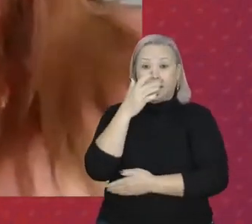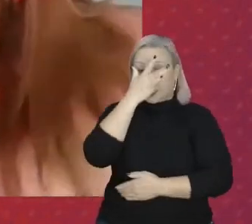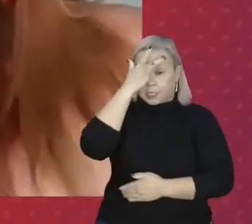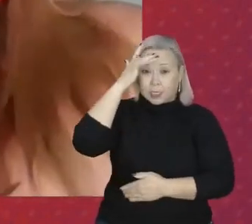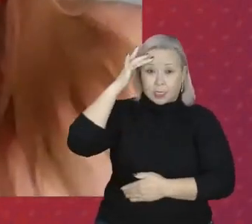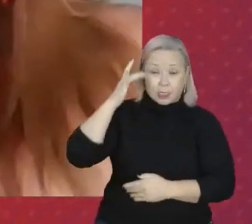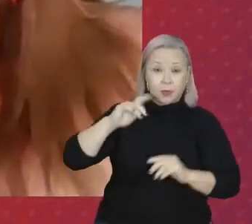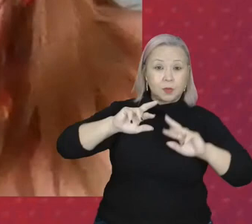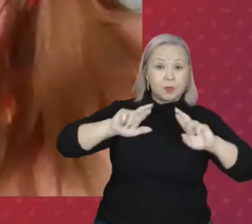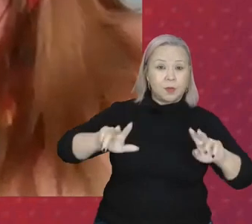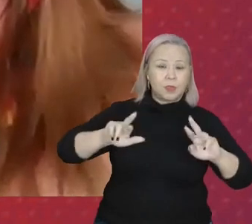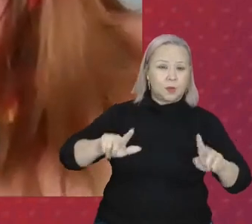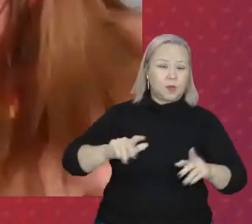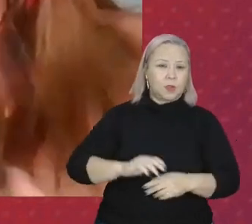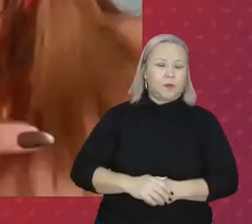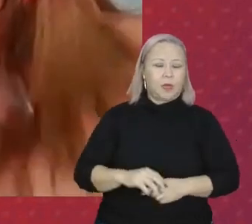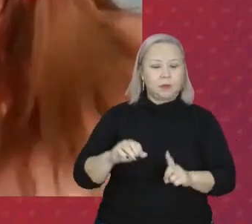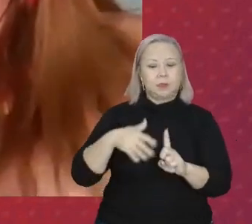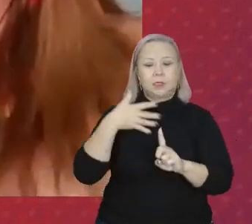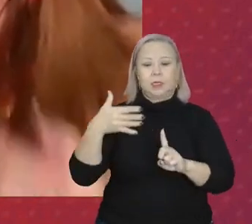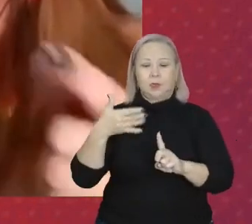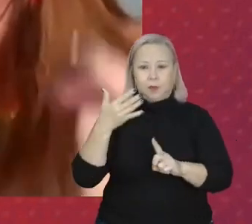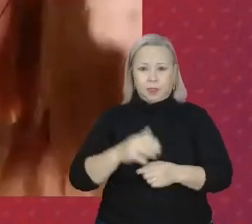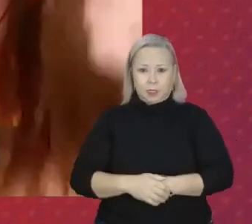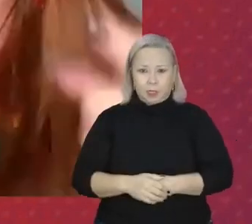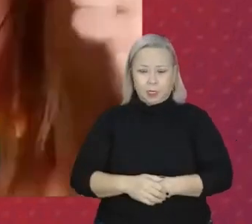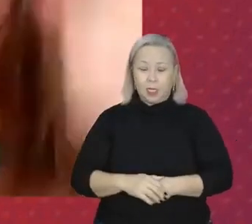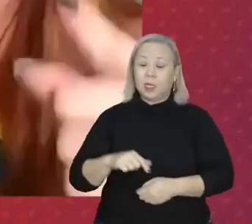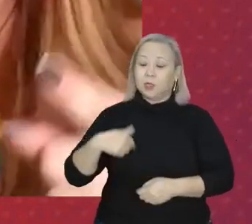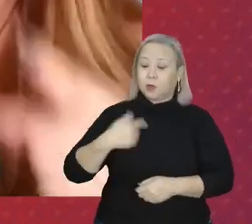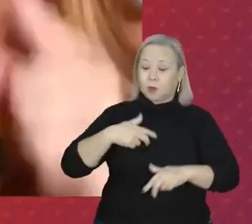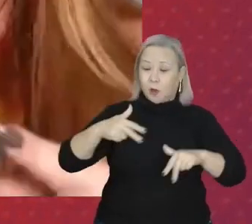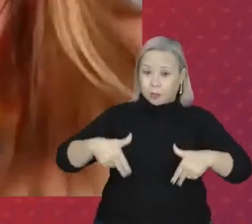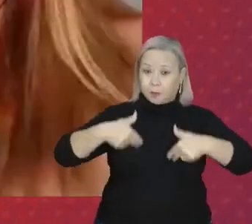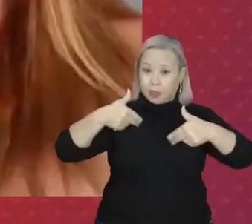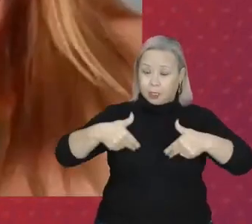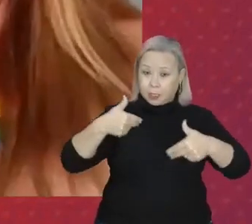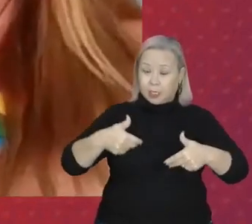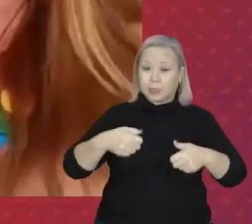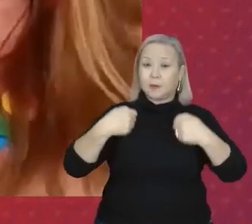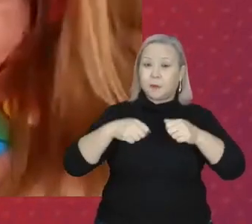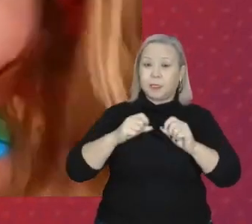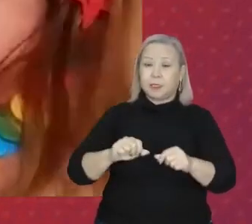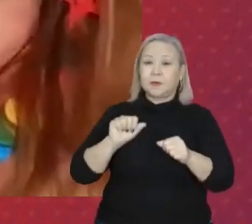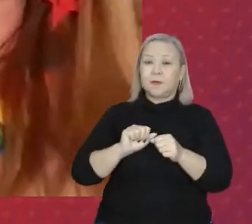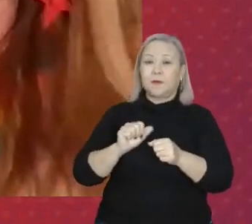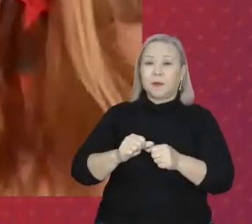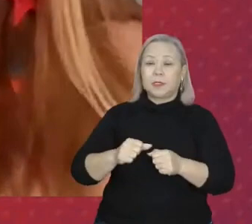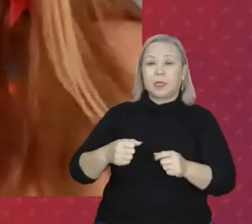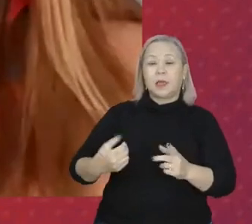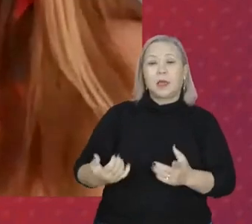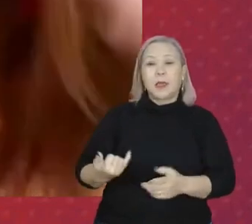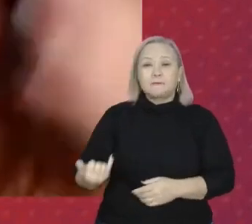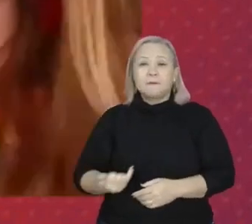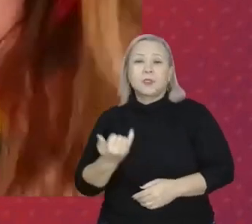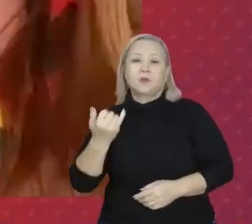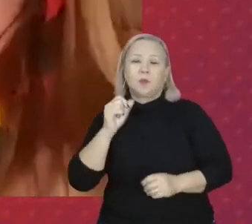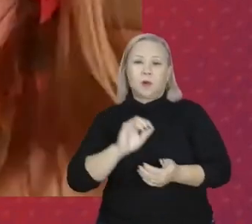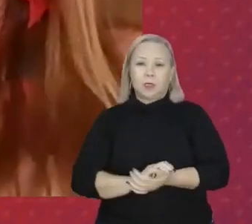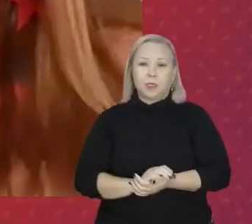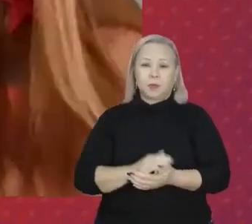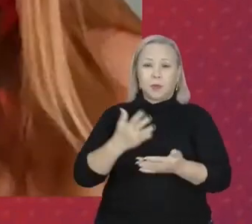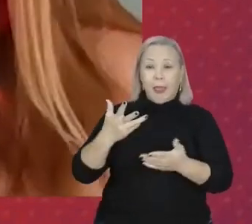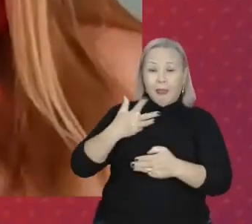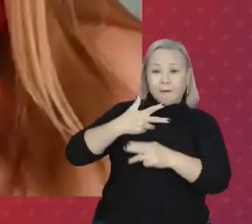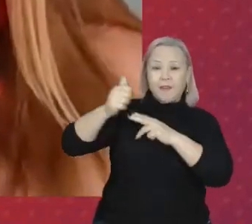para a nossa militância, para o nosso fazer, pode e deve ser essencial para vencer a estrutura patriarcal que divide